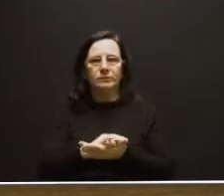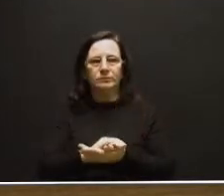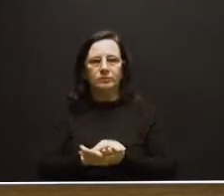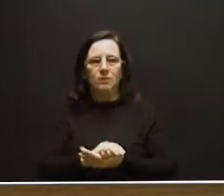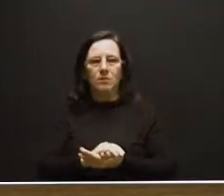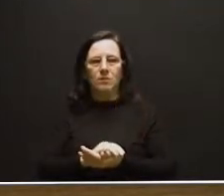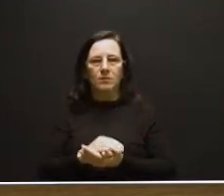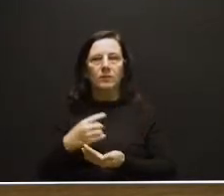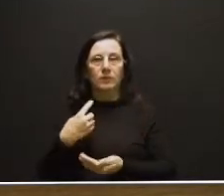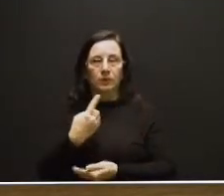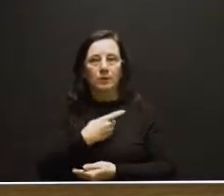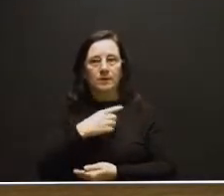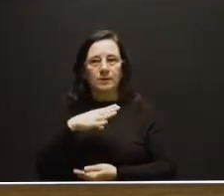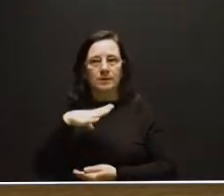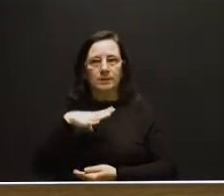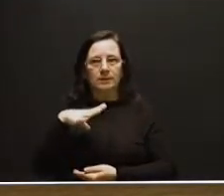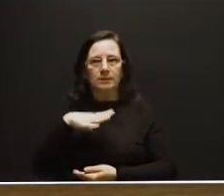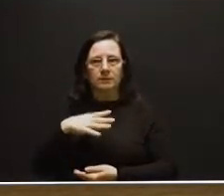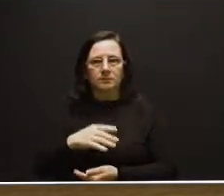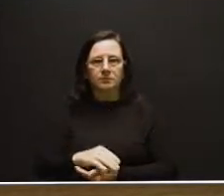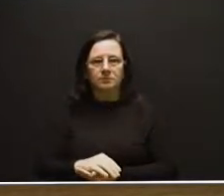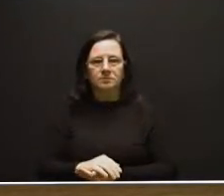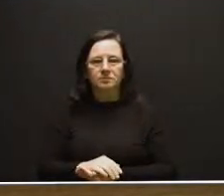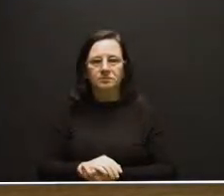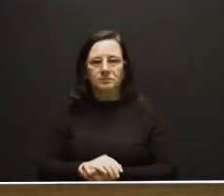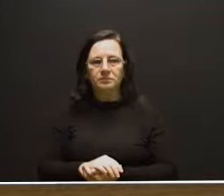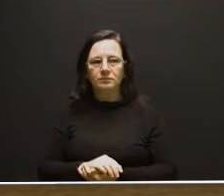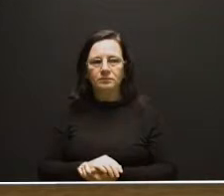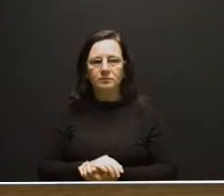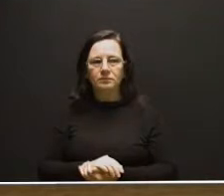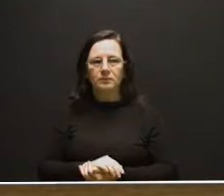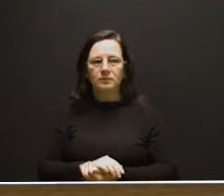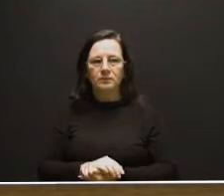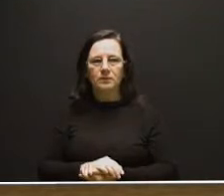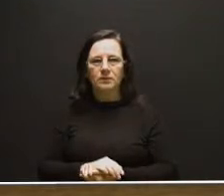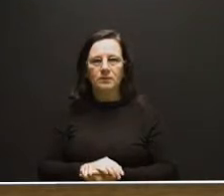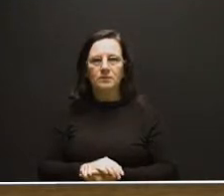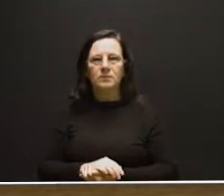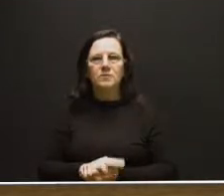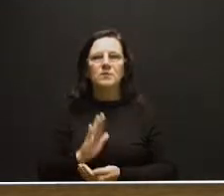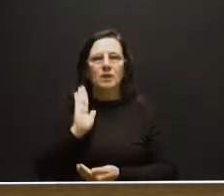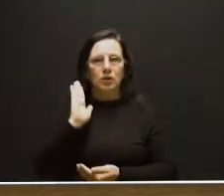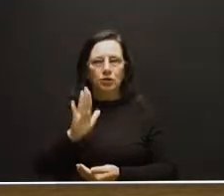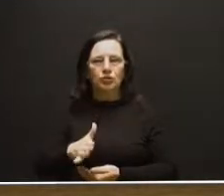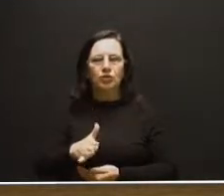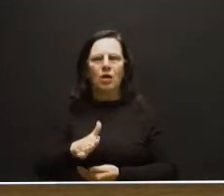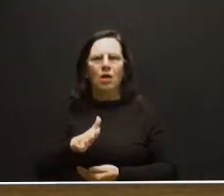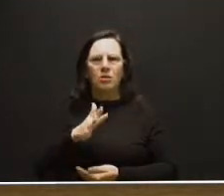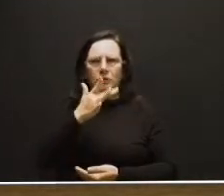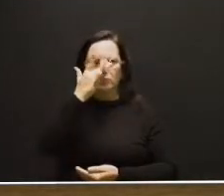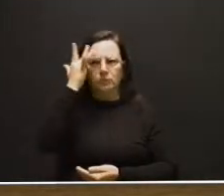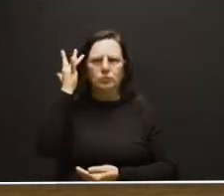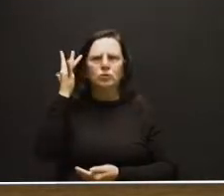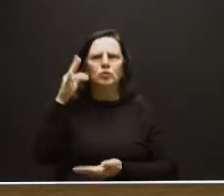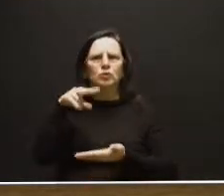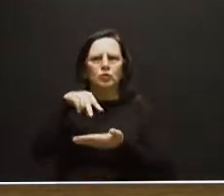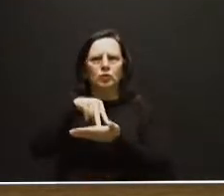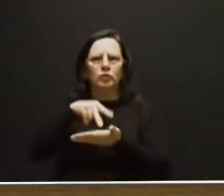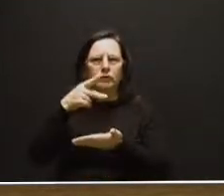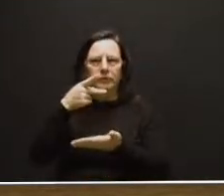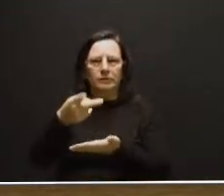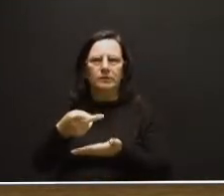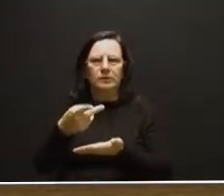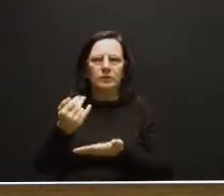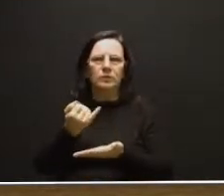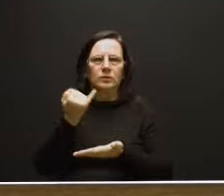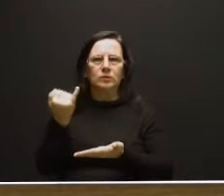para a nossa cidade e aqui nós temos falado já houve alguns oradores inscritos quando ele fala